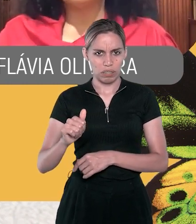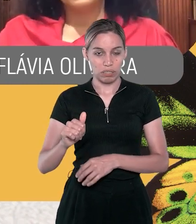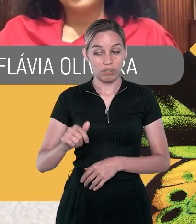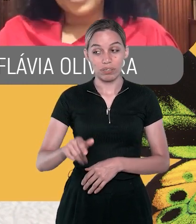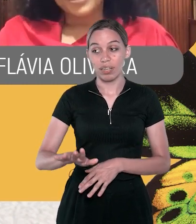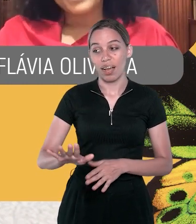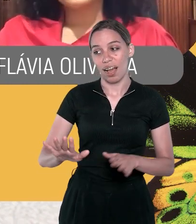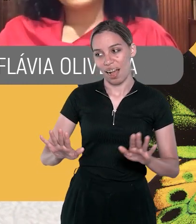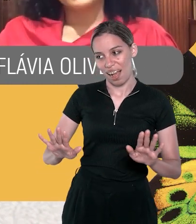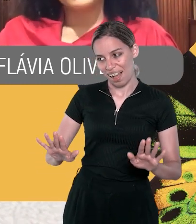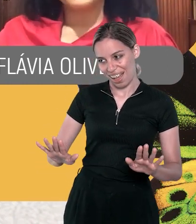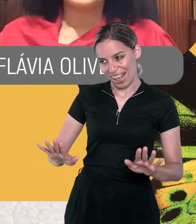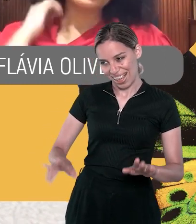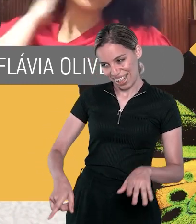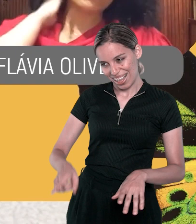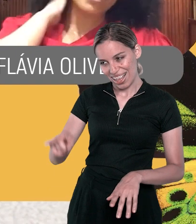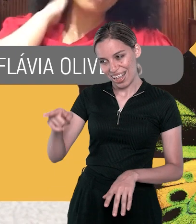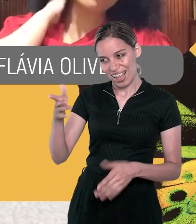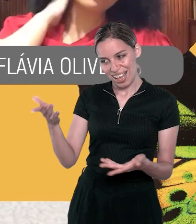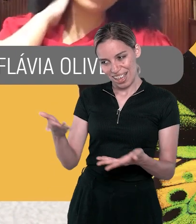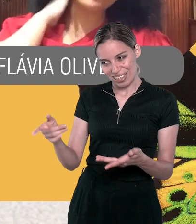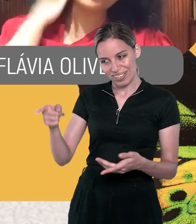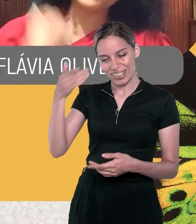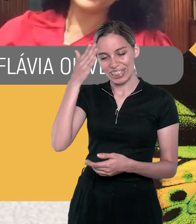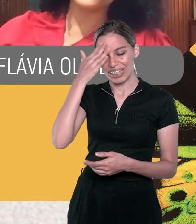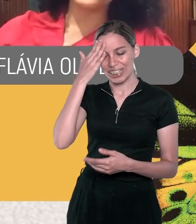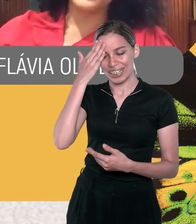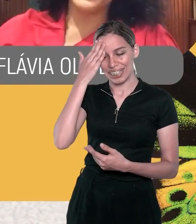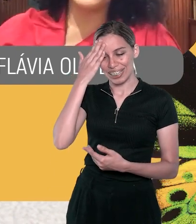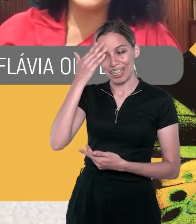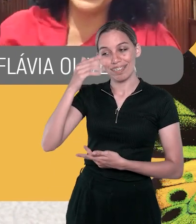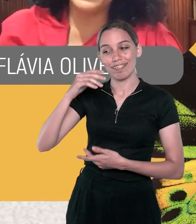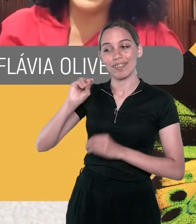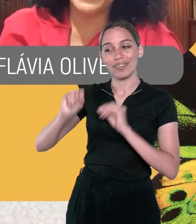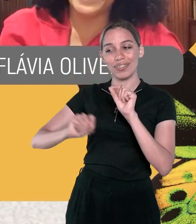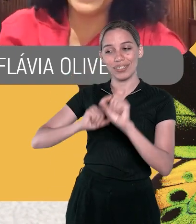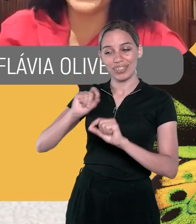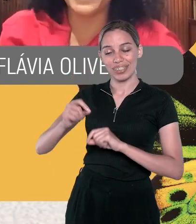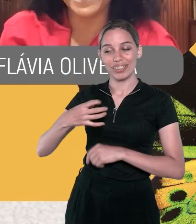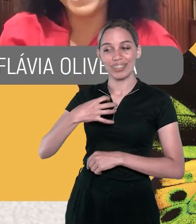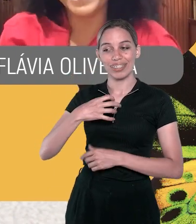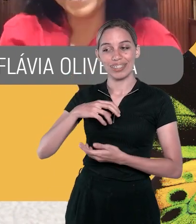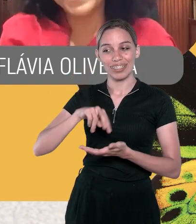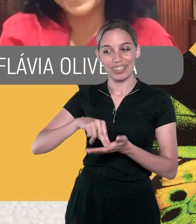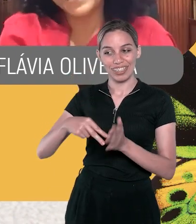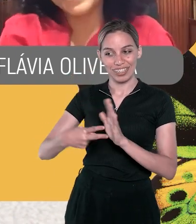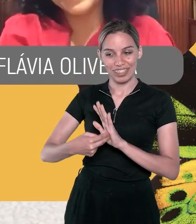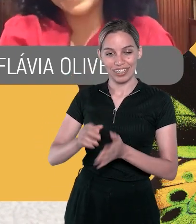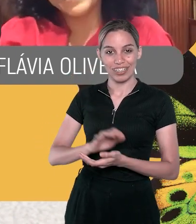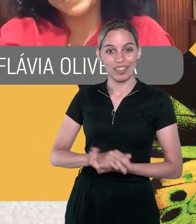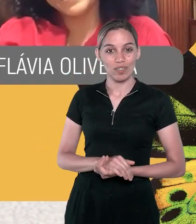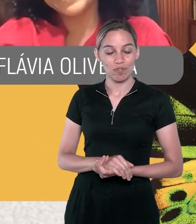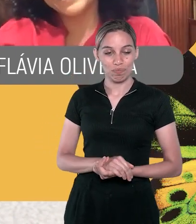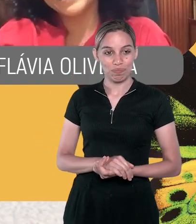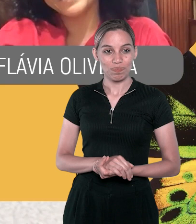sentindo o que é, né? Sentiu o bafo de do lado, cangote, né? Exatamente.